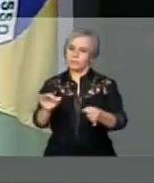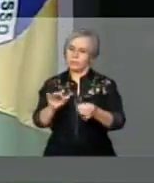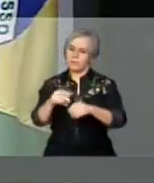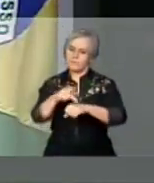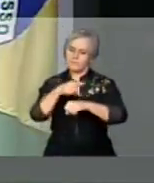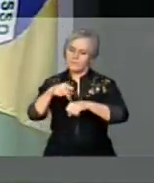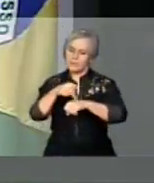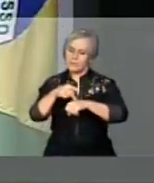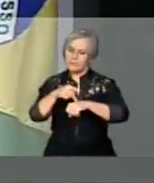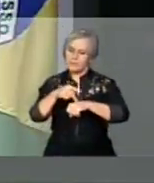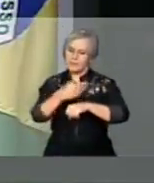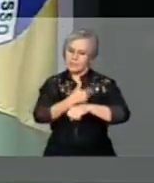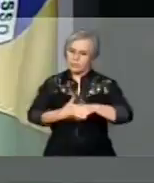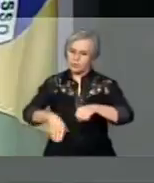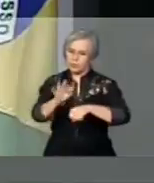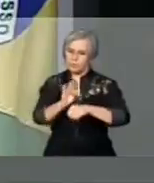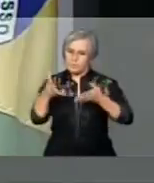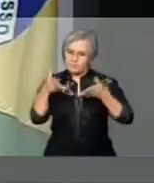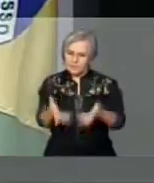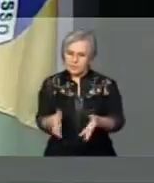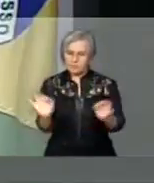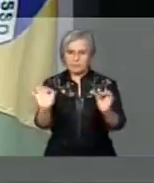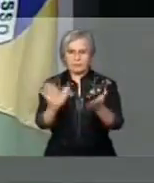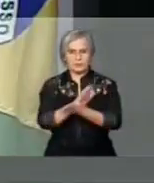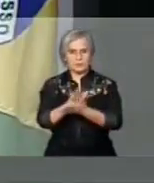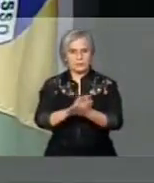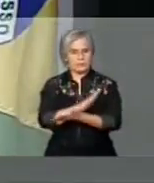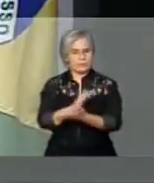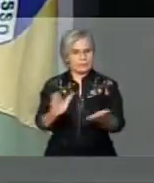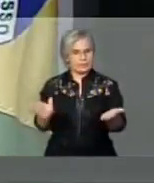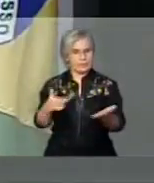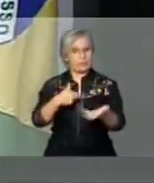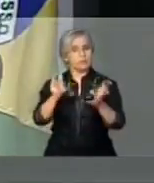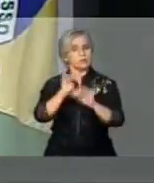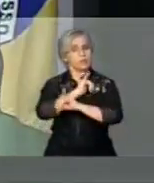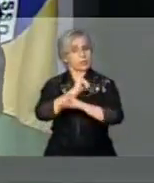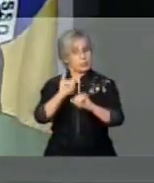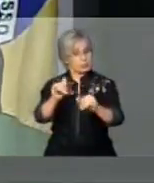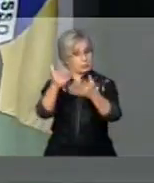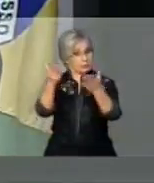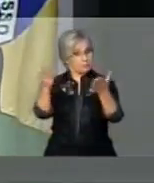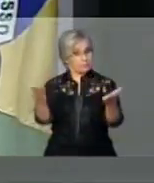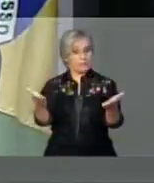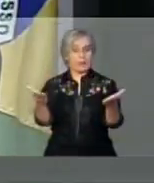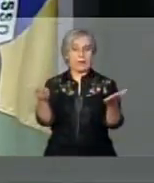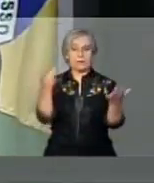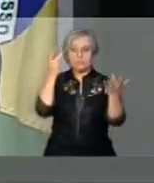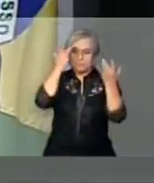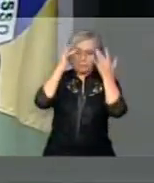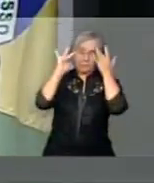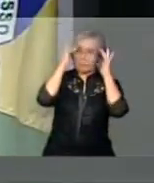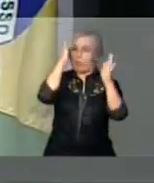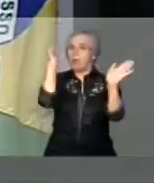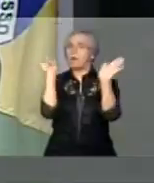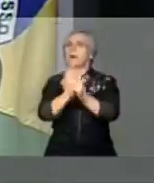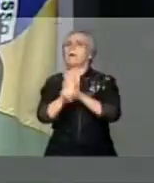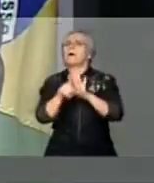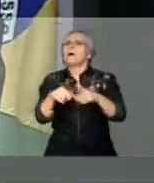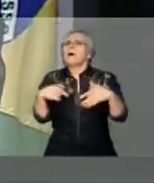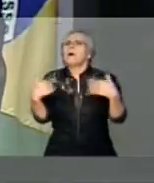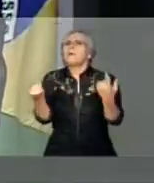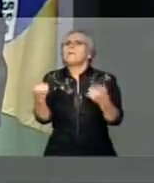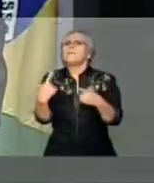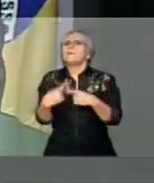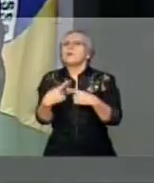Não é? Pelas informações que nós temos, eu queria já deixar no ar essa indagação né? Temos